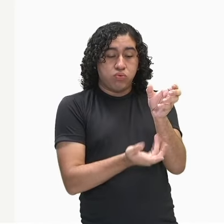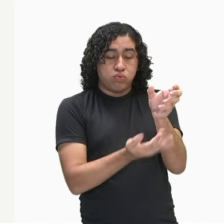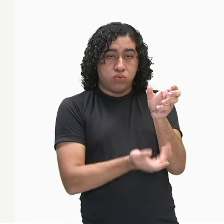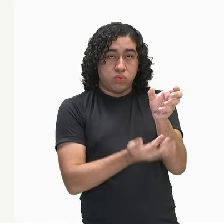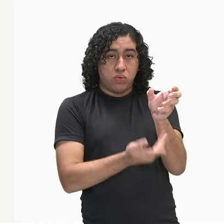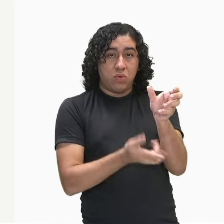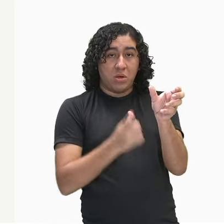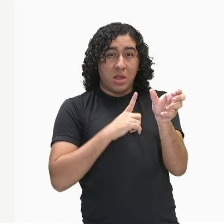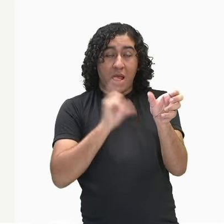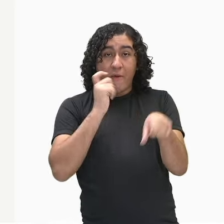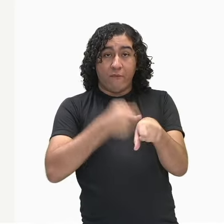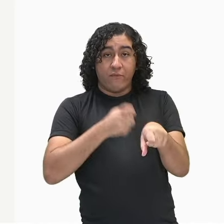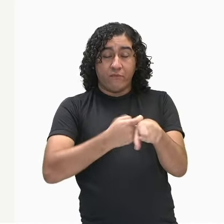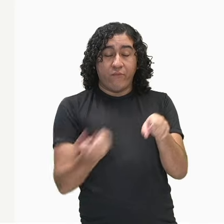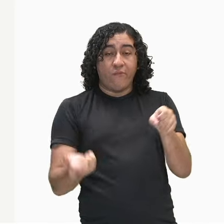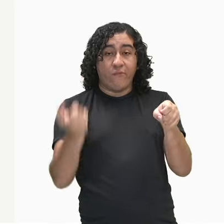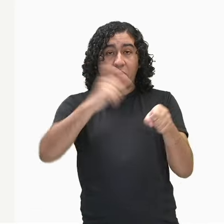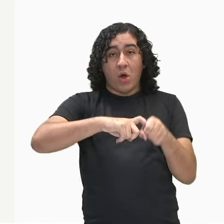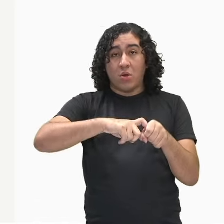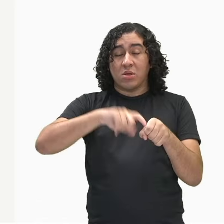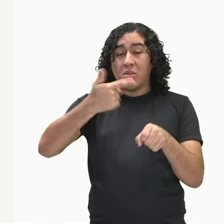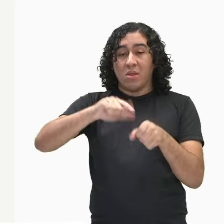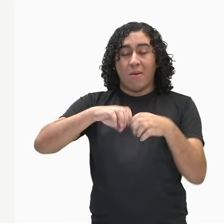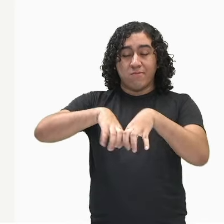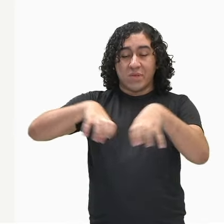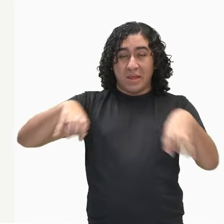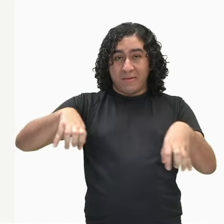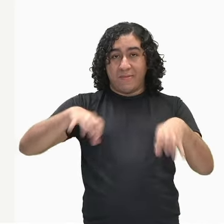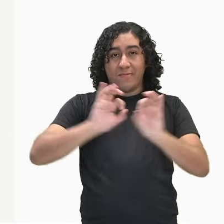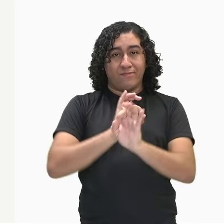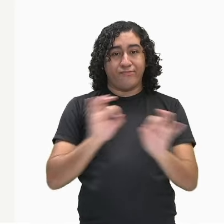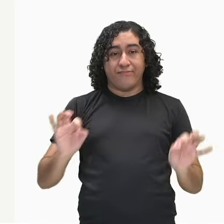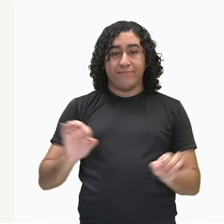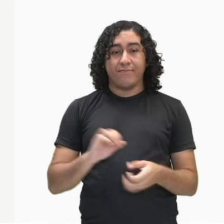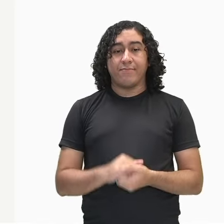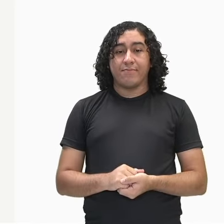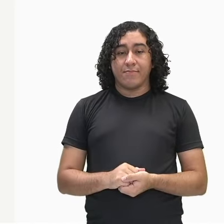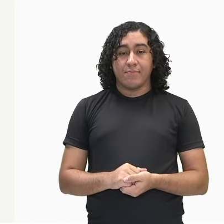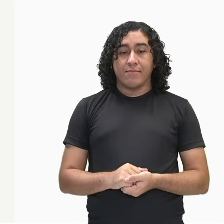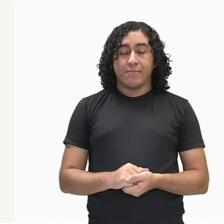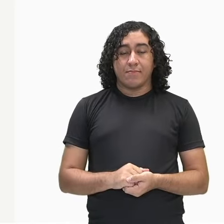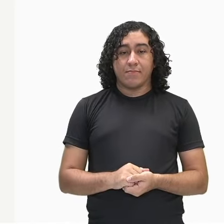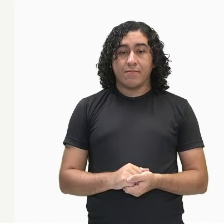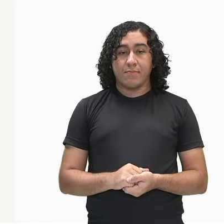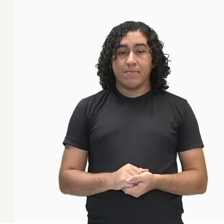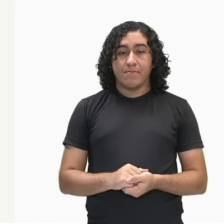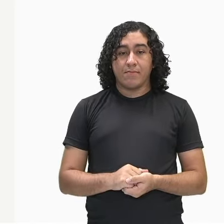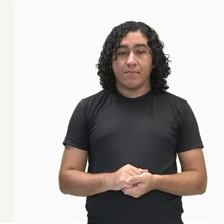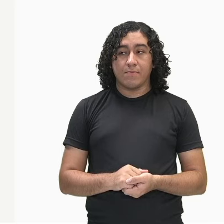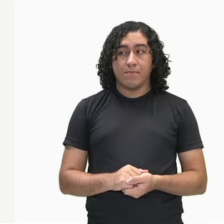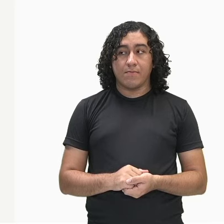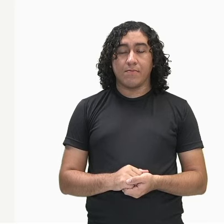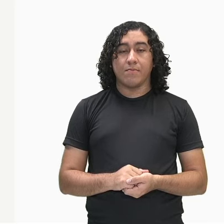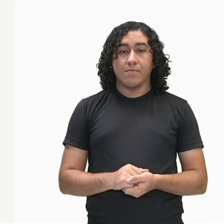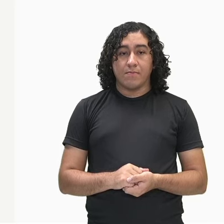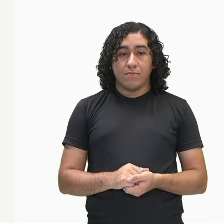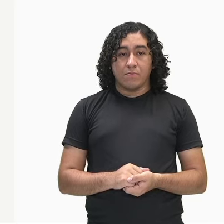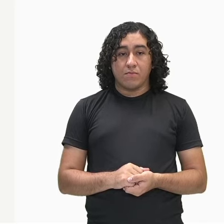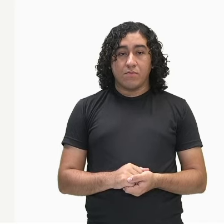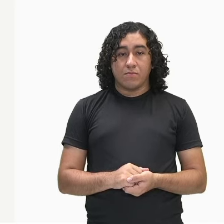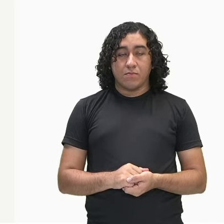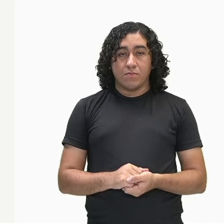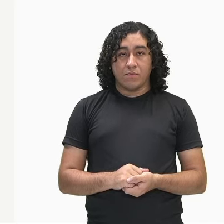e esses 40 eles não vão se separar. Então nós temos aqui uma solução que ela tem